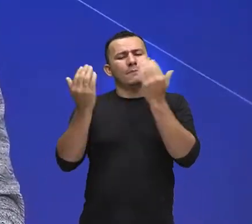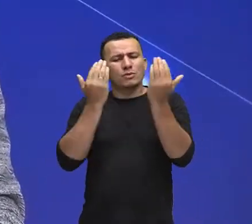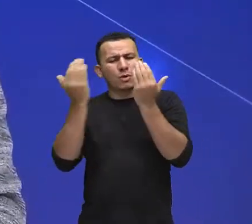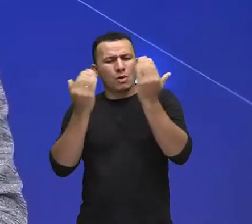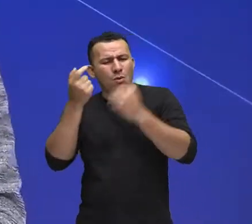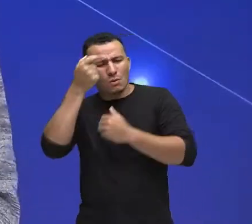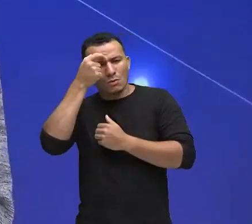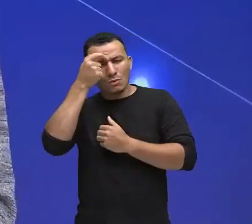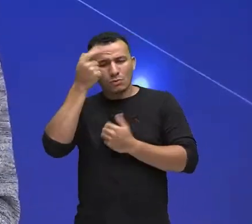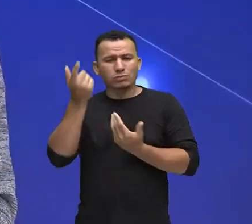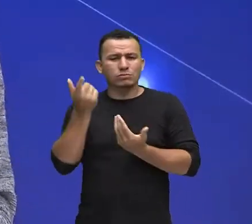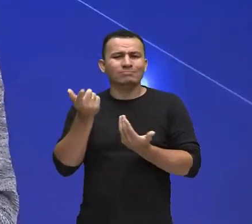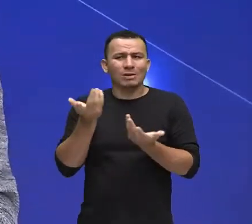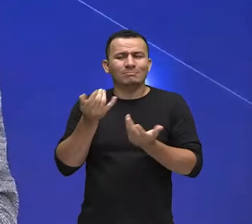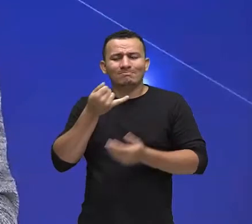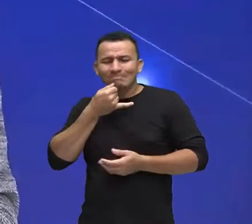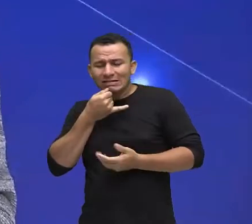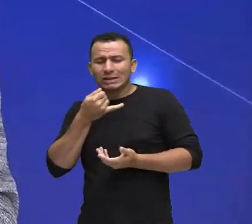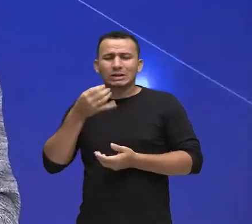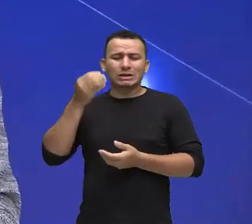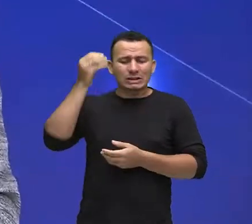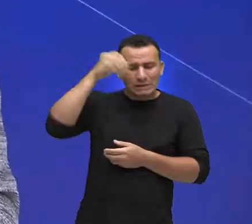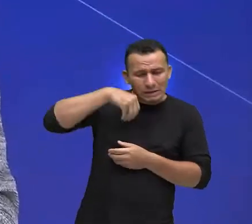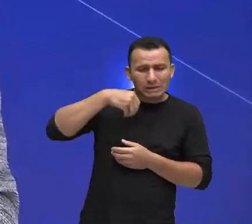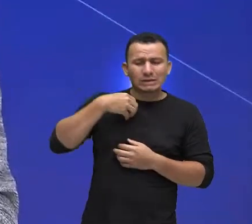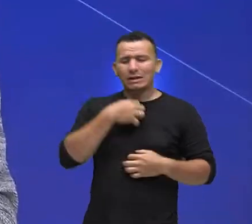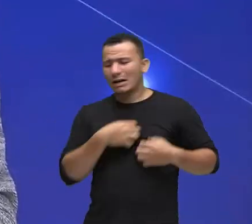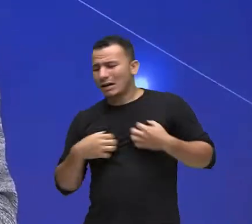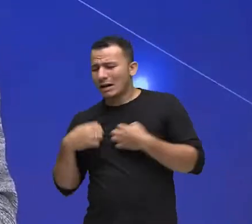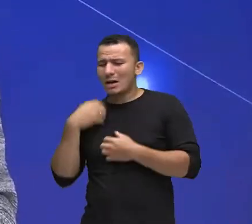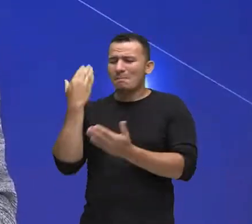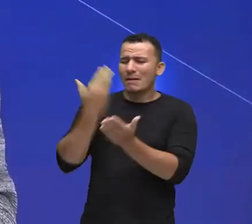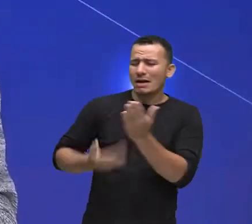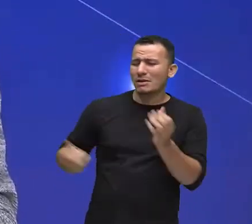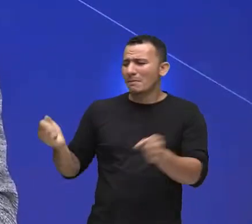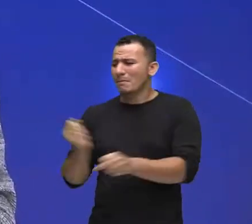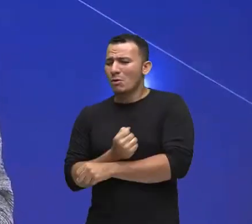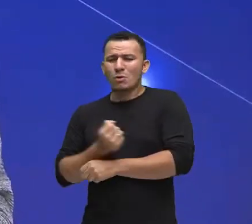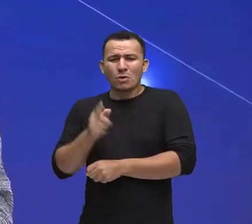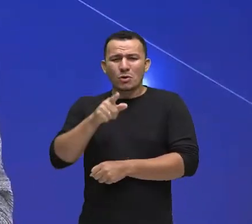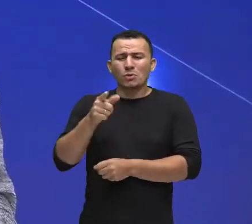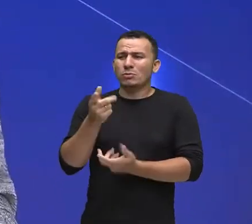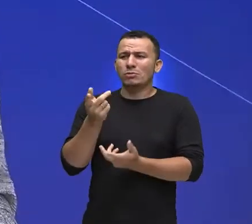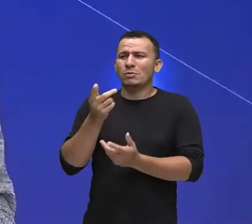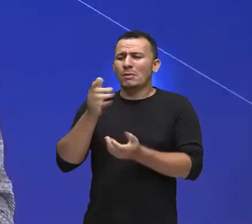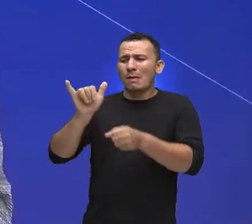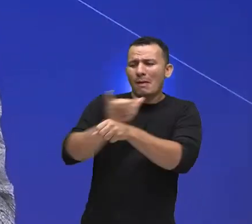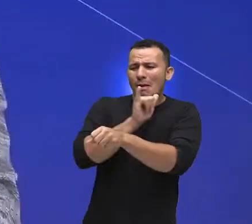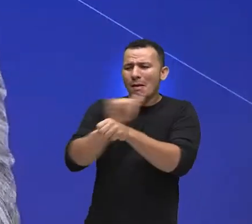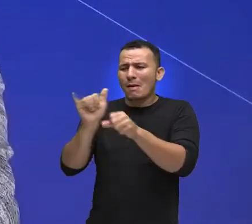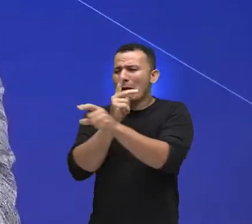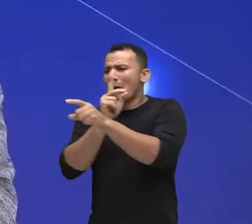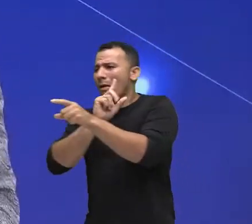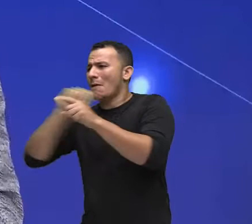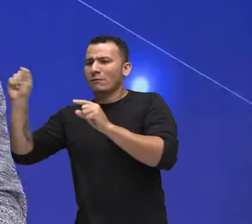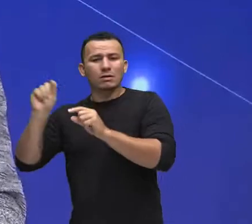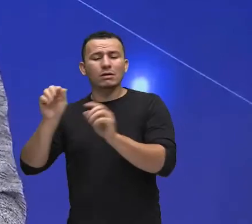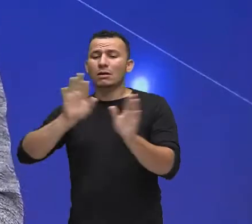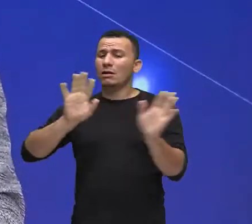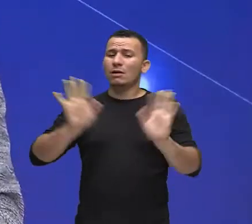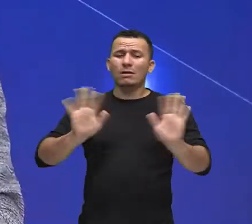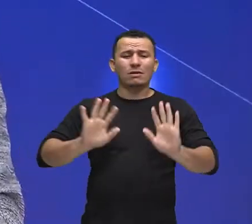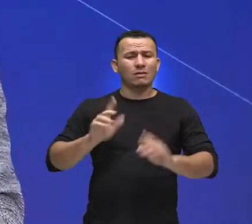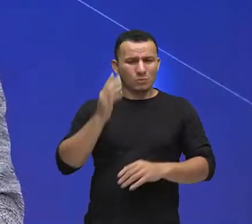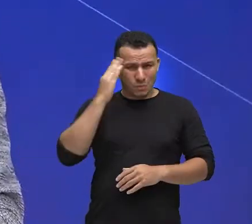frustração é necessária e inevitável. Não é uma coisa da qual você possa fugir. Nem tudo que você realizar, você vai realizar com